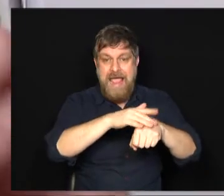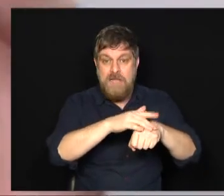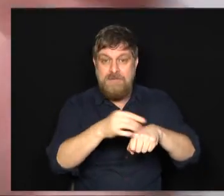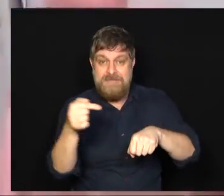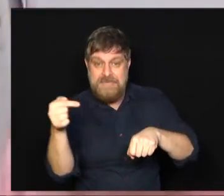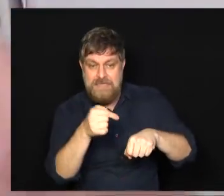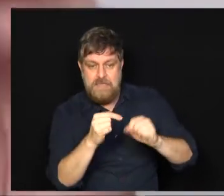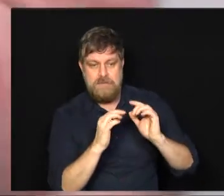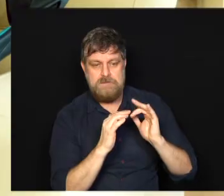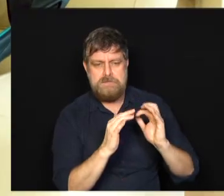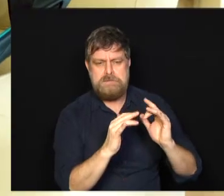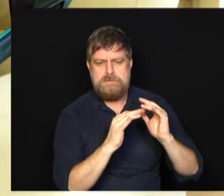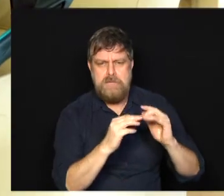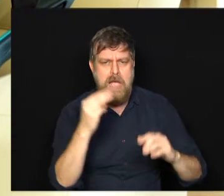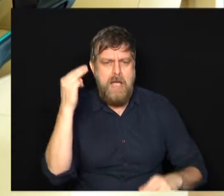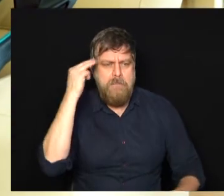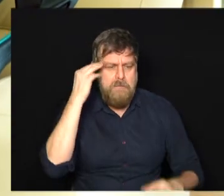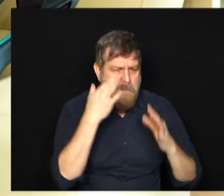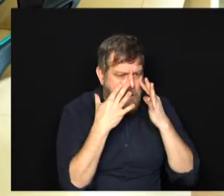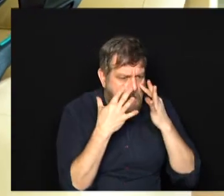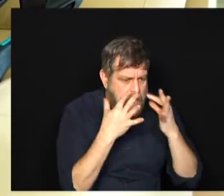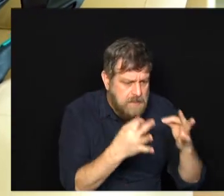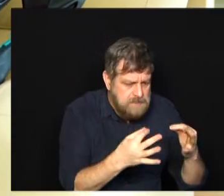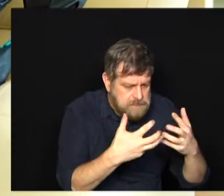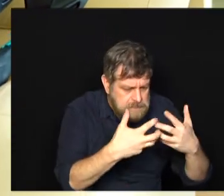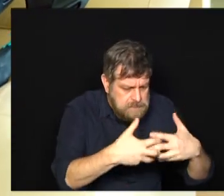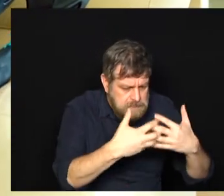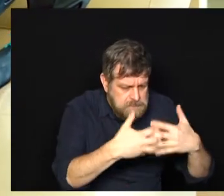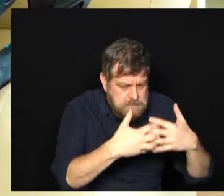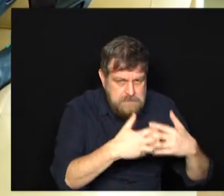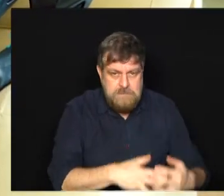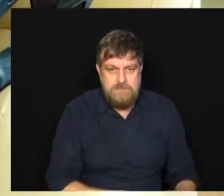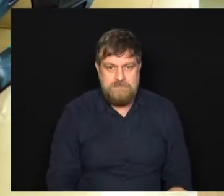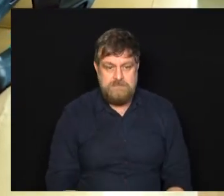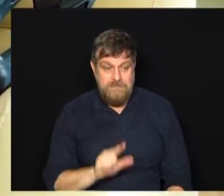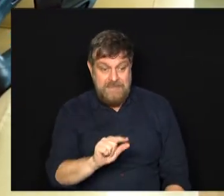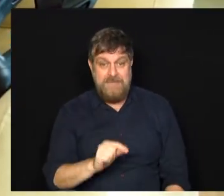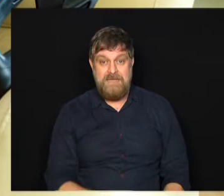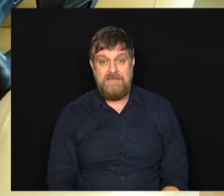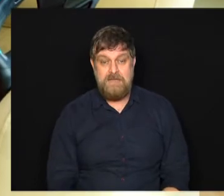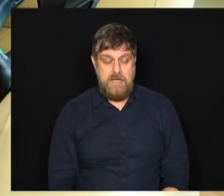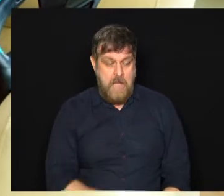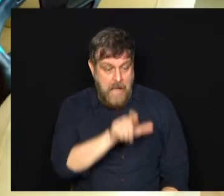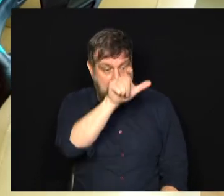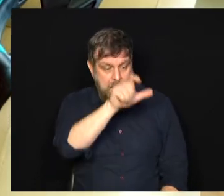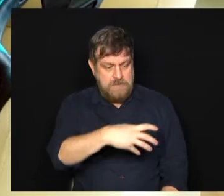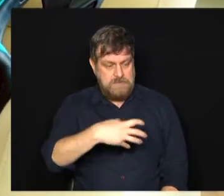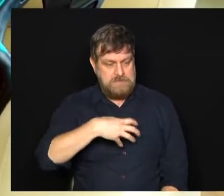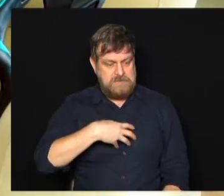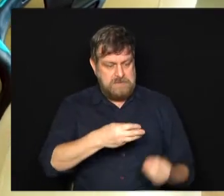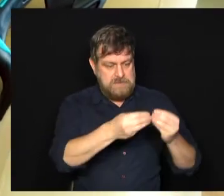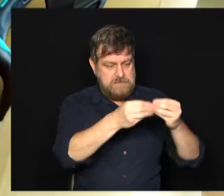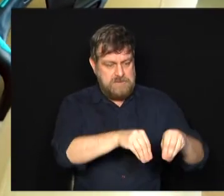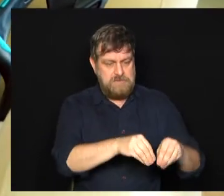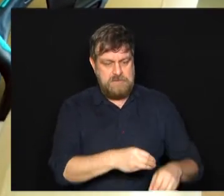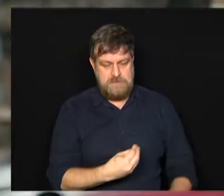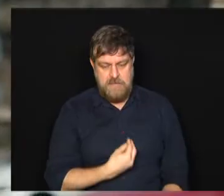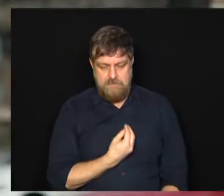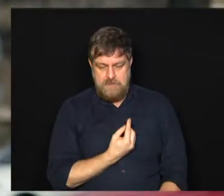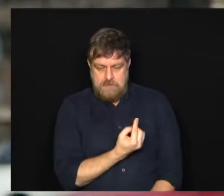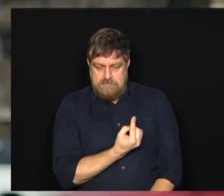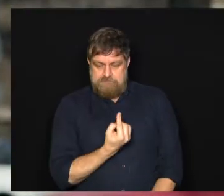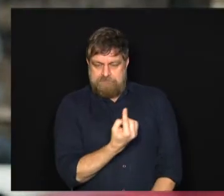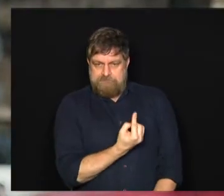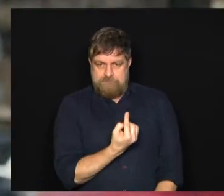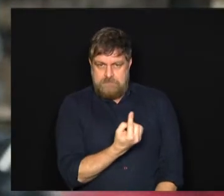dificuldade cognitiva, memória, atenção, raciocínio e que prejudica a capacidade da pessoa em ser independente. Então,